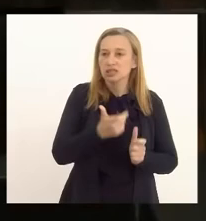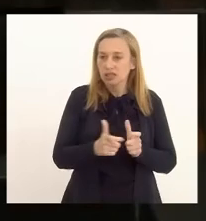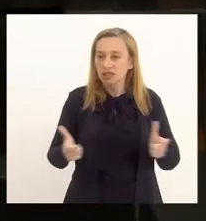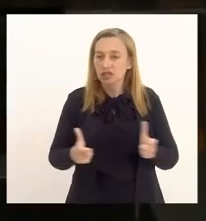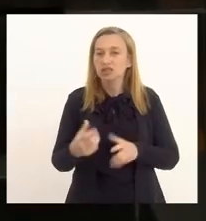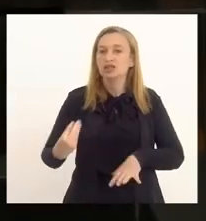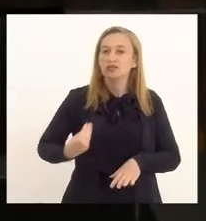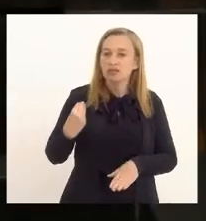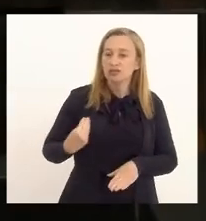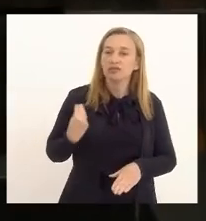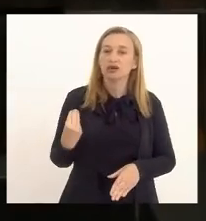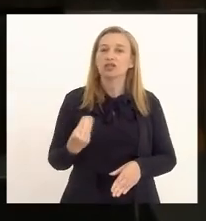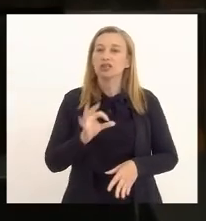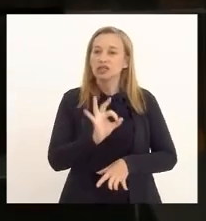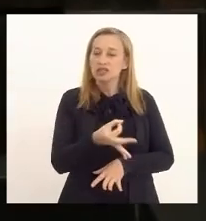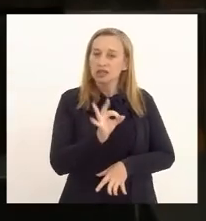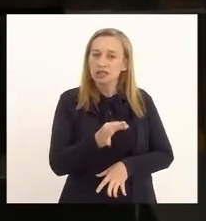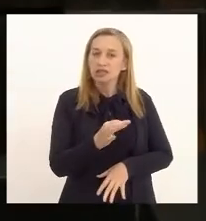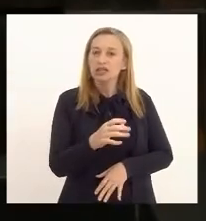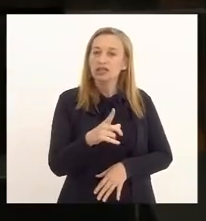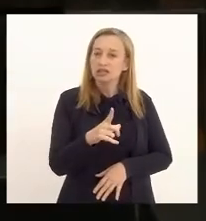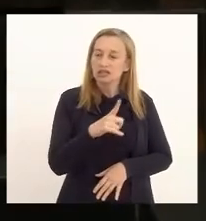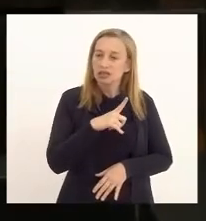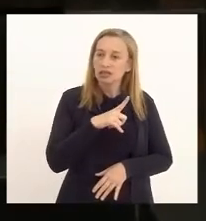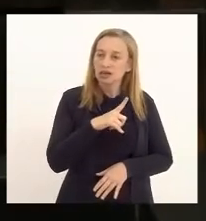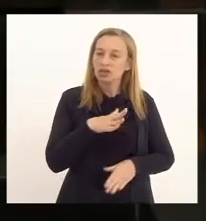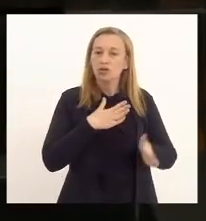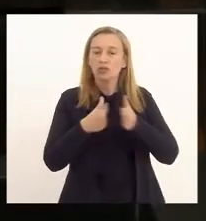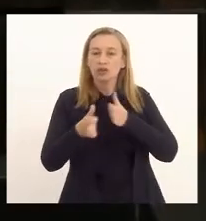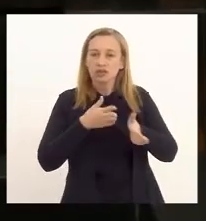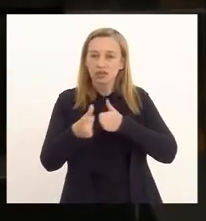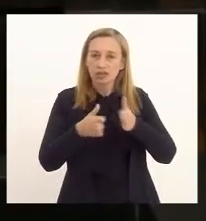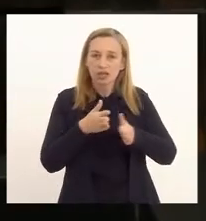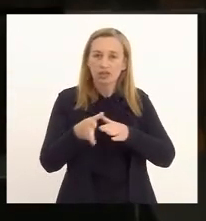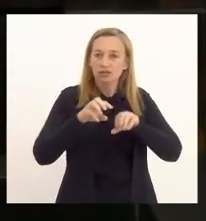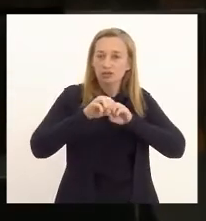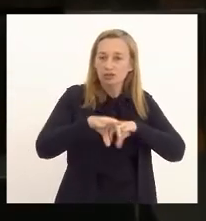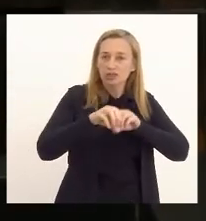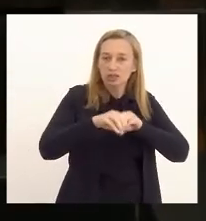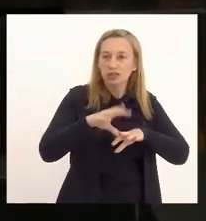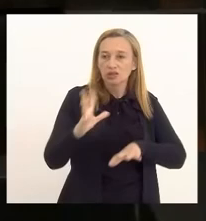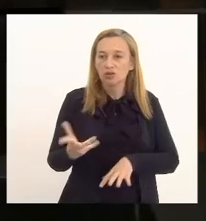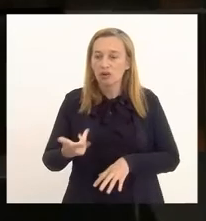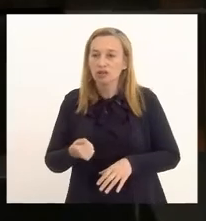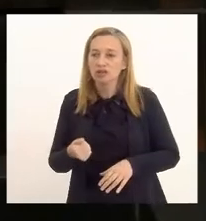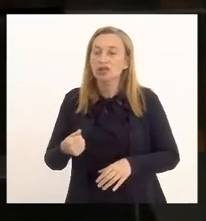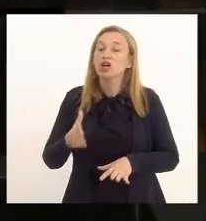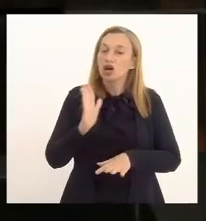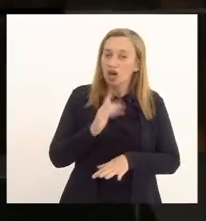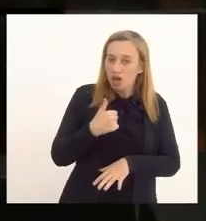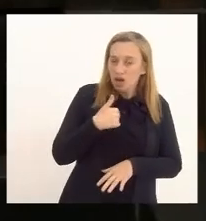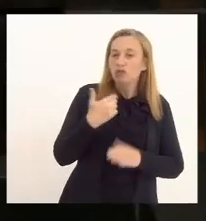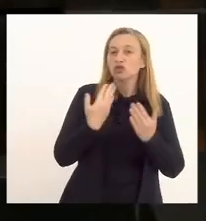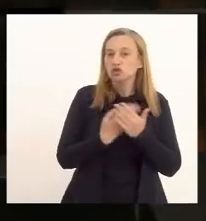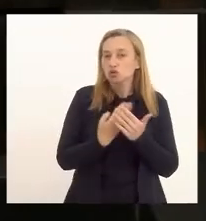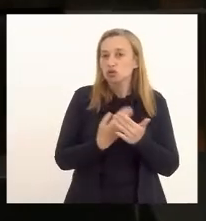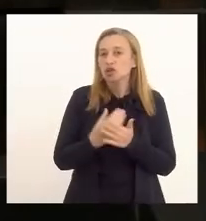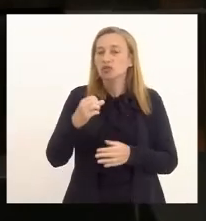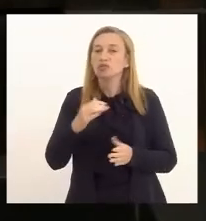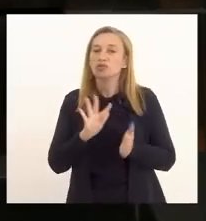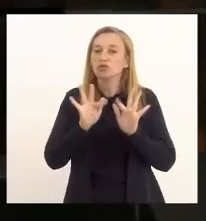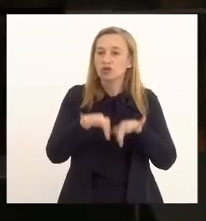sobrevivendo, garantindo acesso ao ensino de qualidade, se fortalecendo Eu estudei na FFP no final dos anos